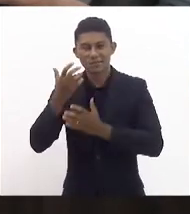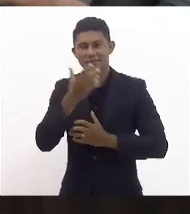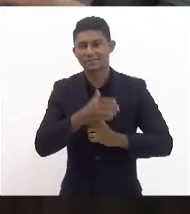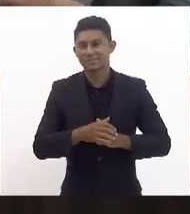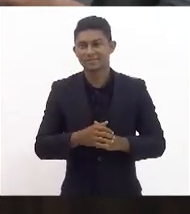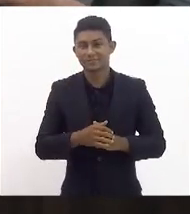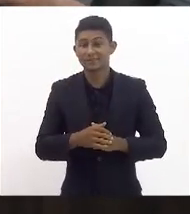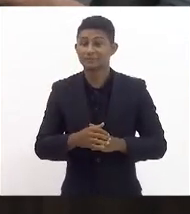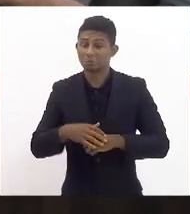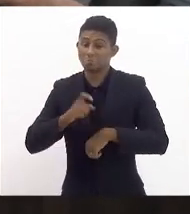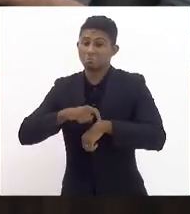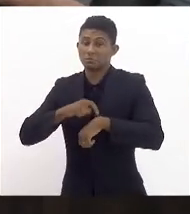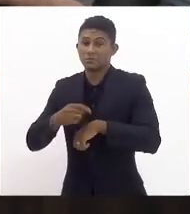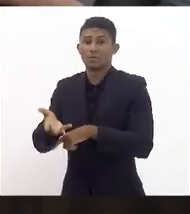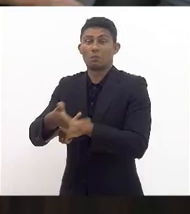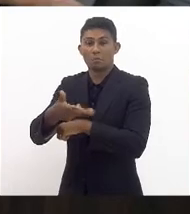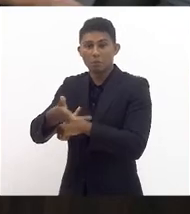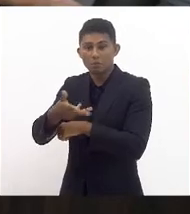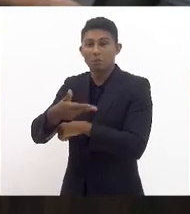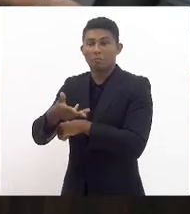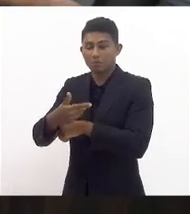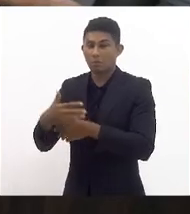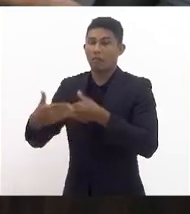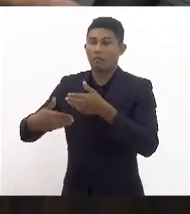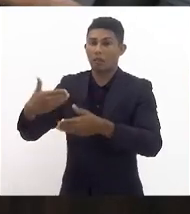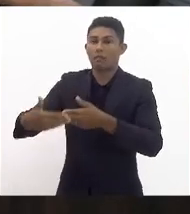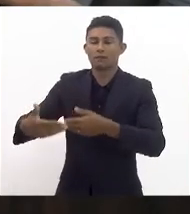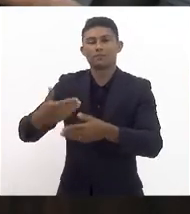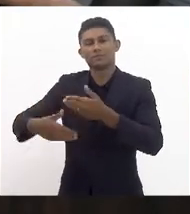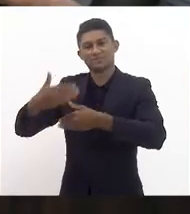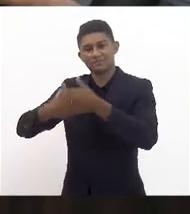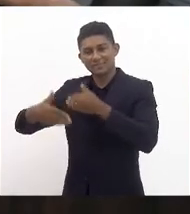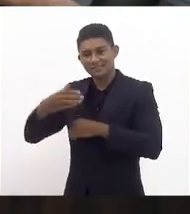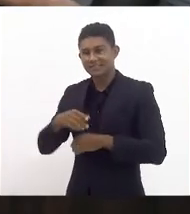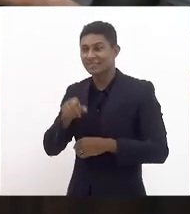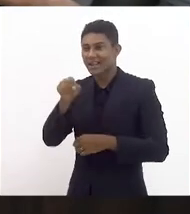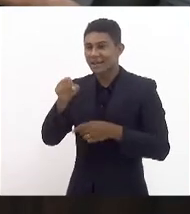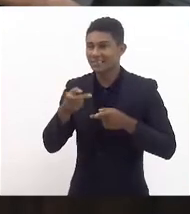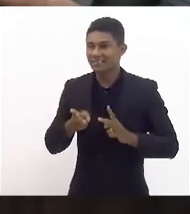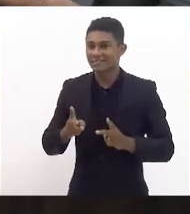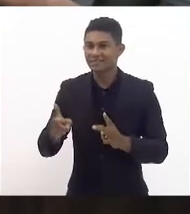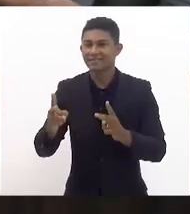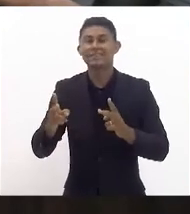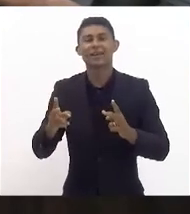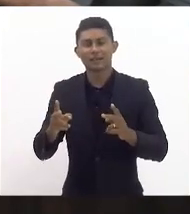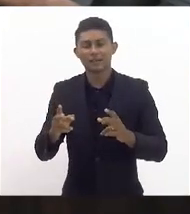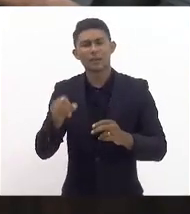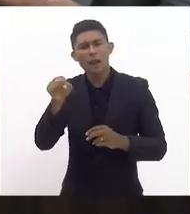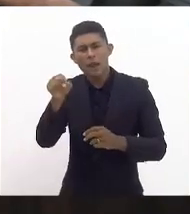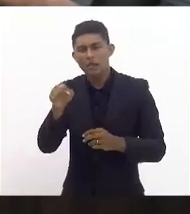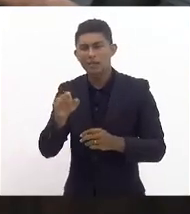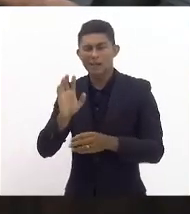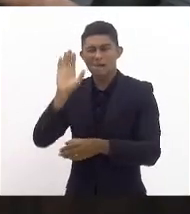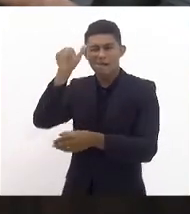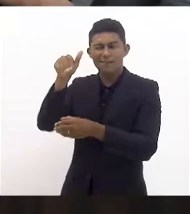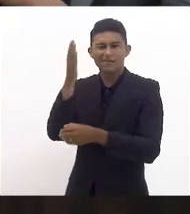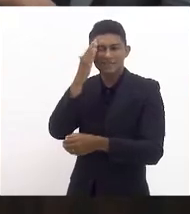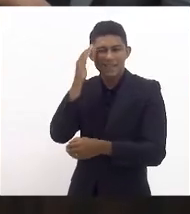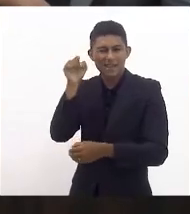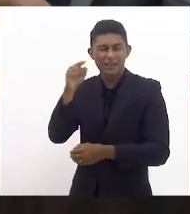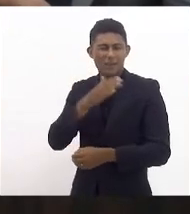Mas o tempo vai, mas o tempo vem. Ela só me causa, nanana, no fundo ela ainda me quer